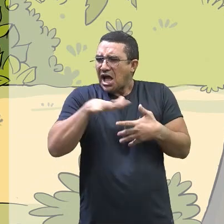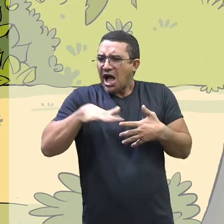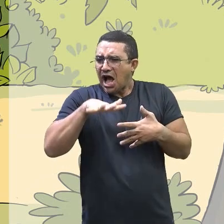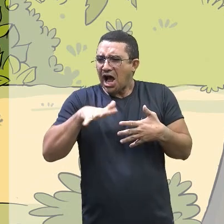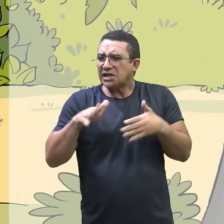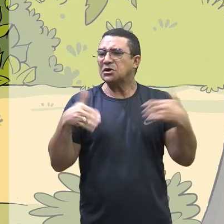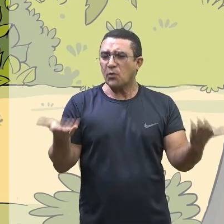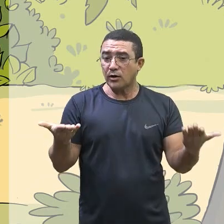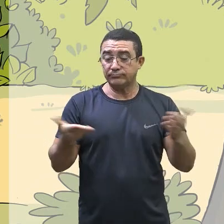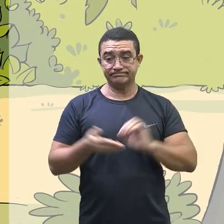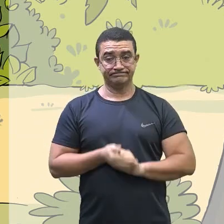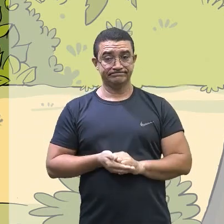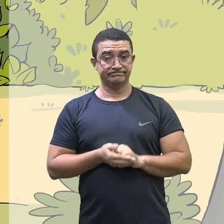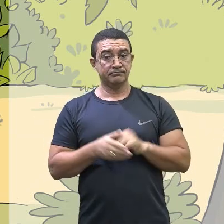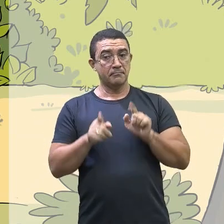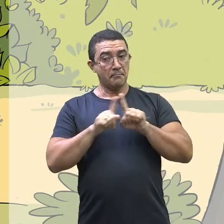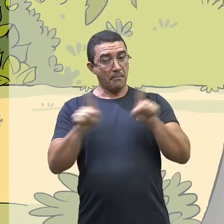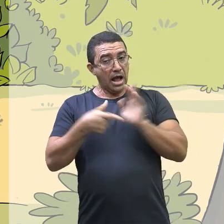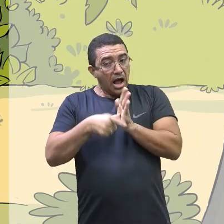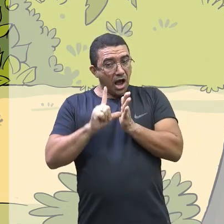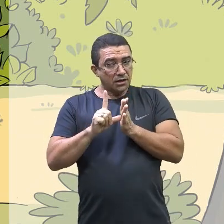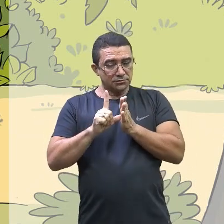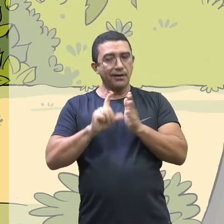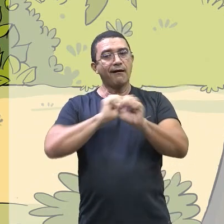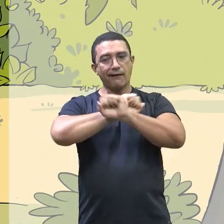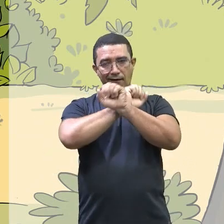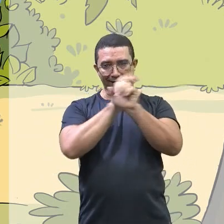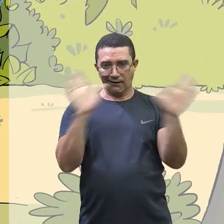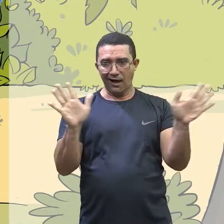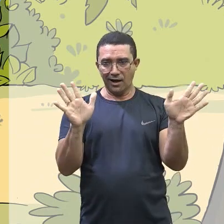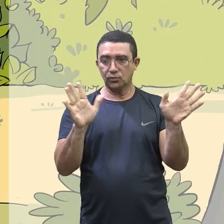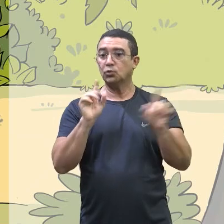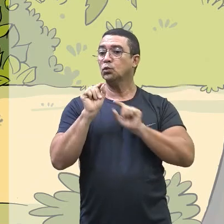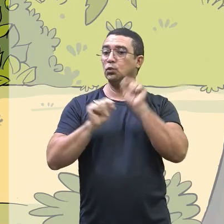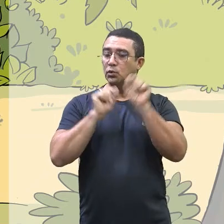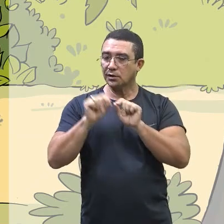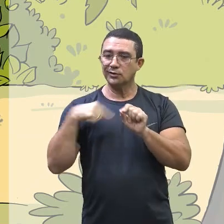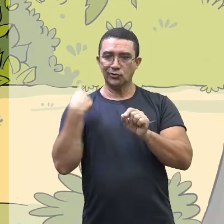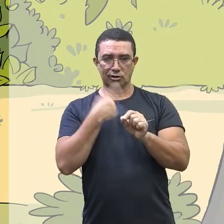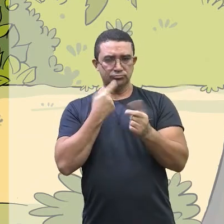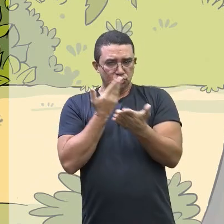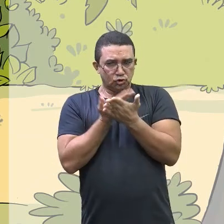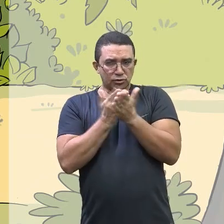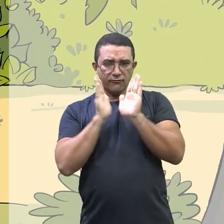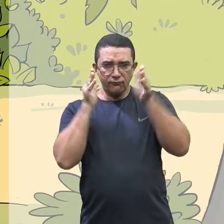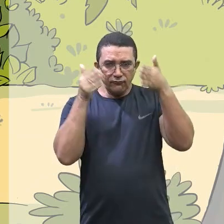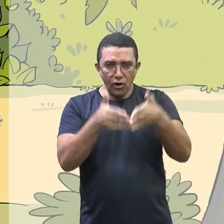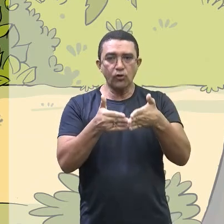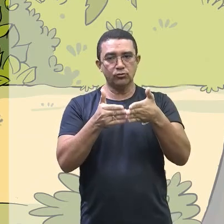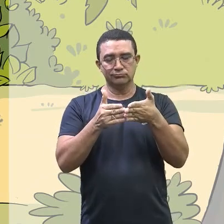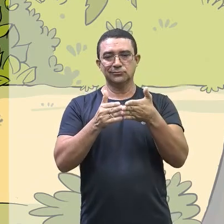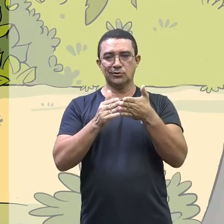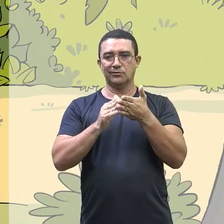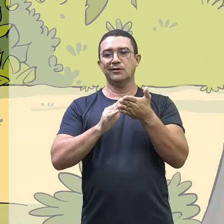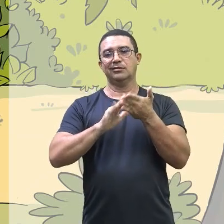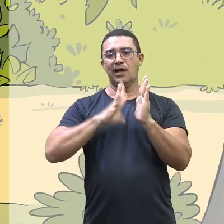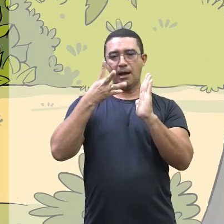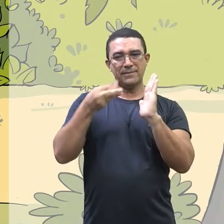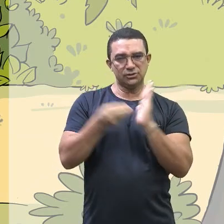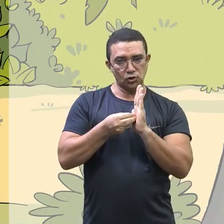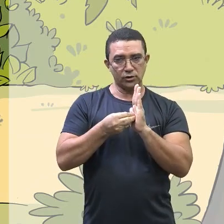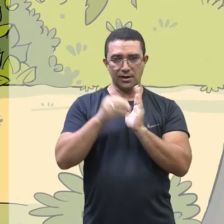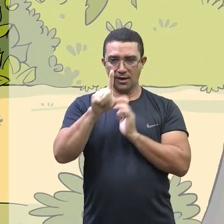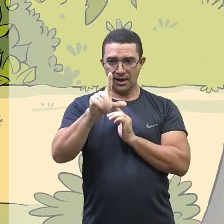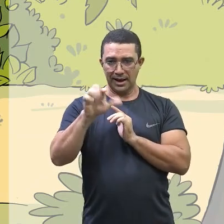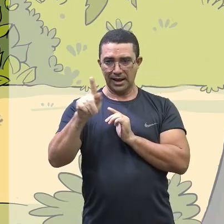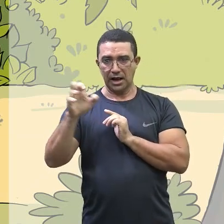pena aqui deixar claro para vocês, não é, professor? Sim. Que estaremos estudando aí a Amazônia Legal. Todo o nosso estudo vai ser direcionado a